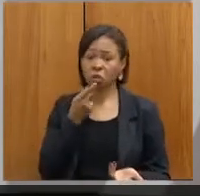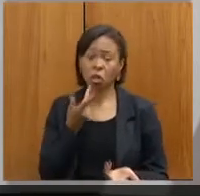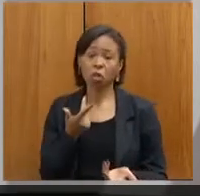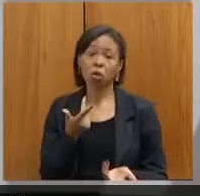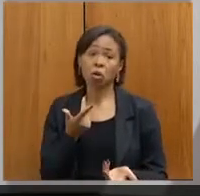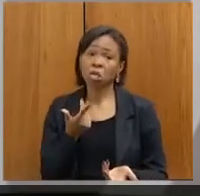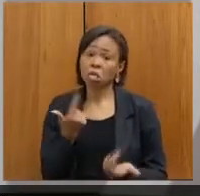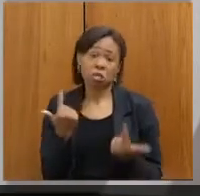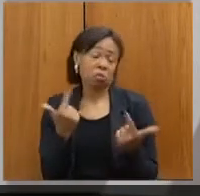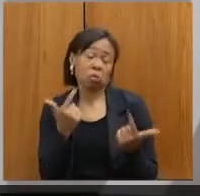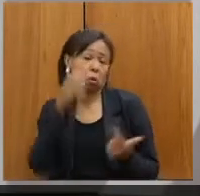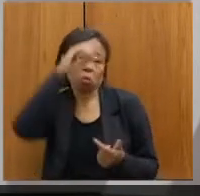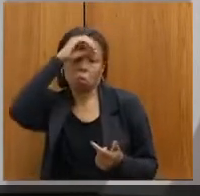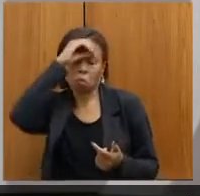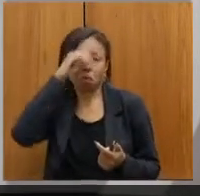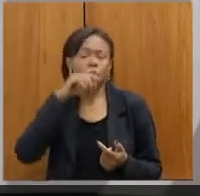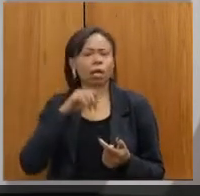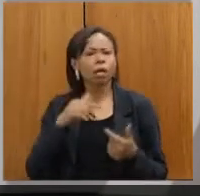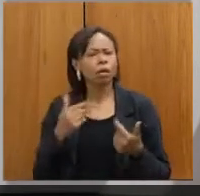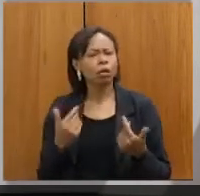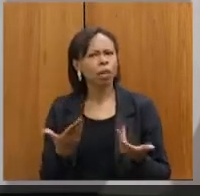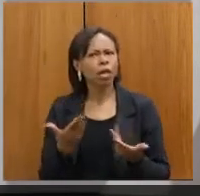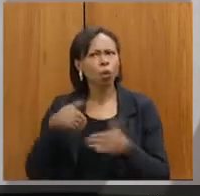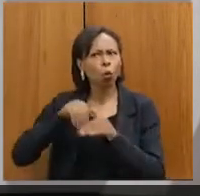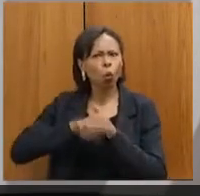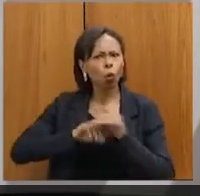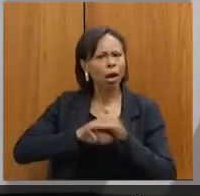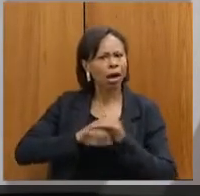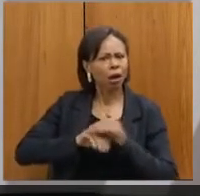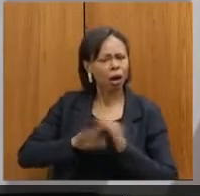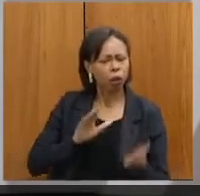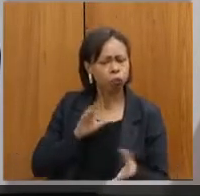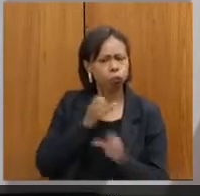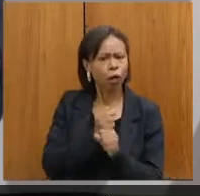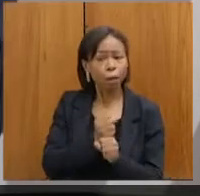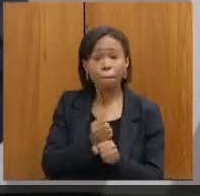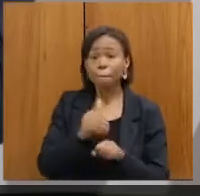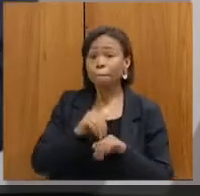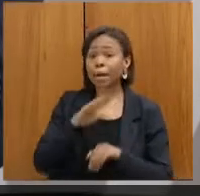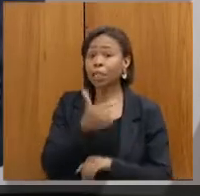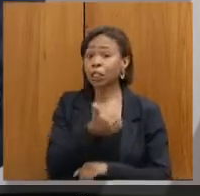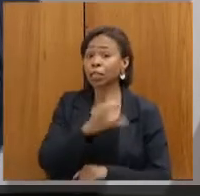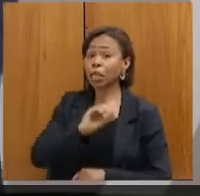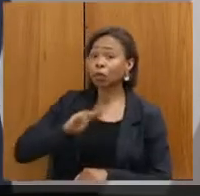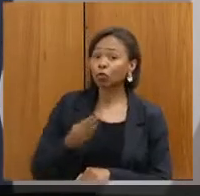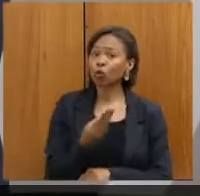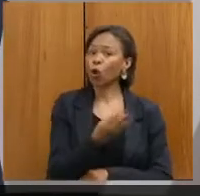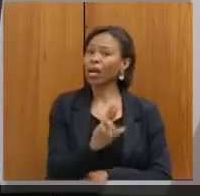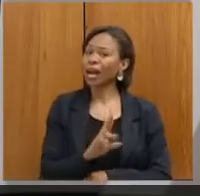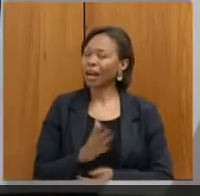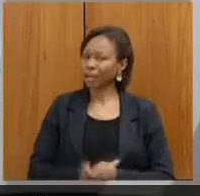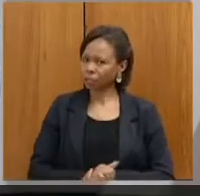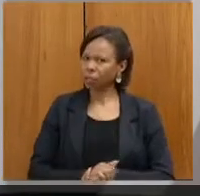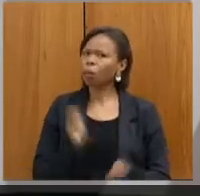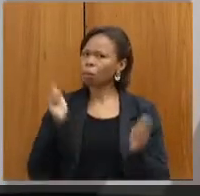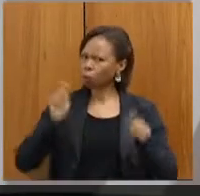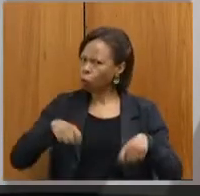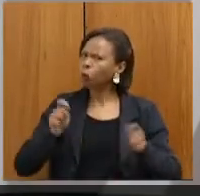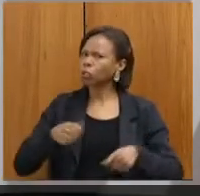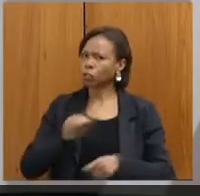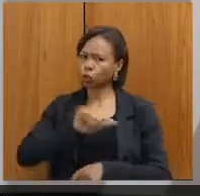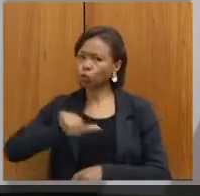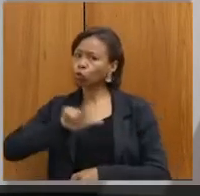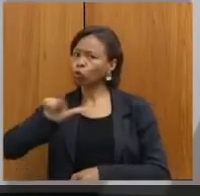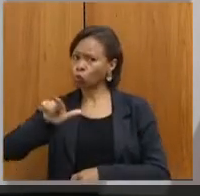que o caixa tinha mais de 10 bilhões de reais em caixa e dava em julho para regularizar com este valor encaixa